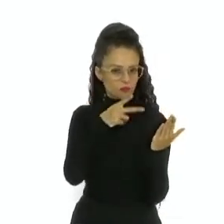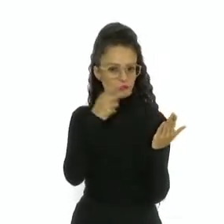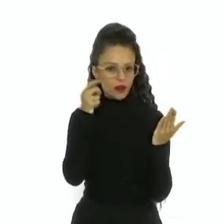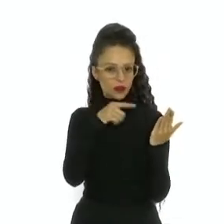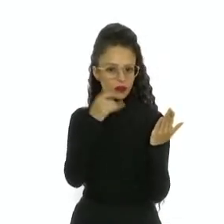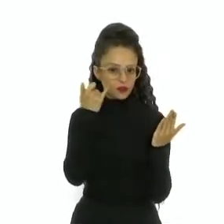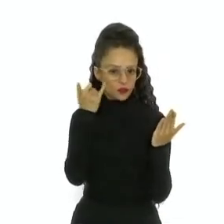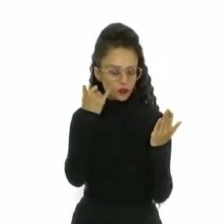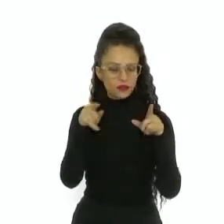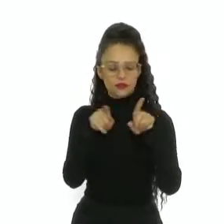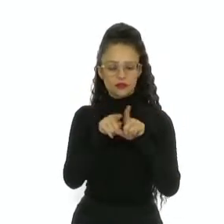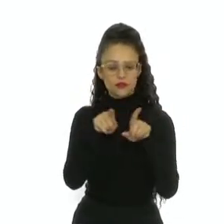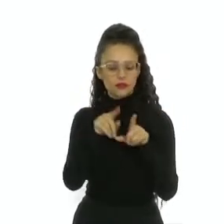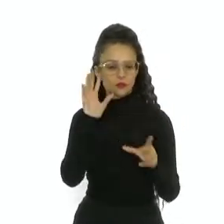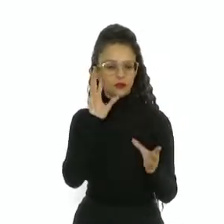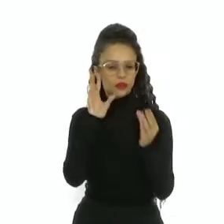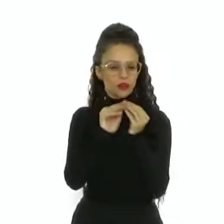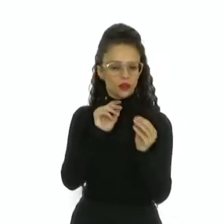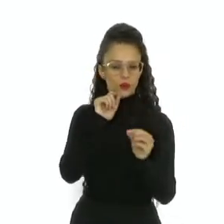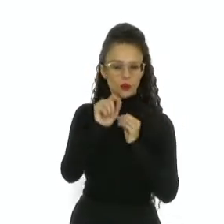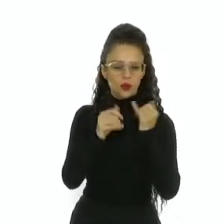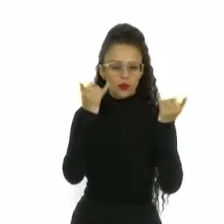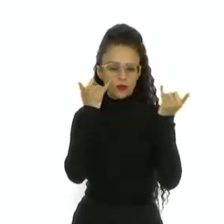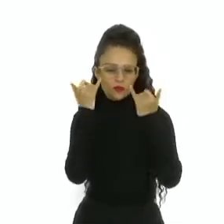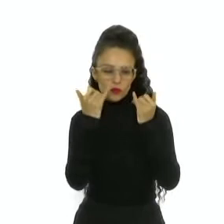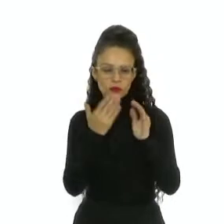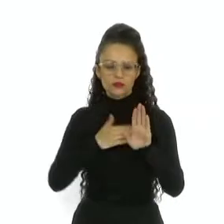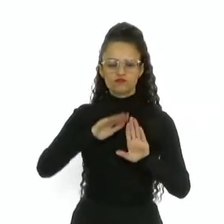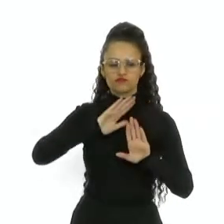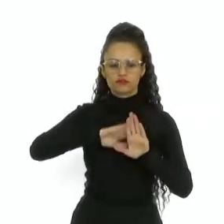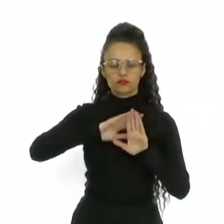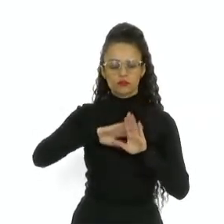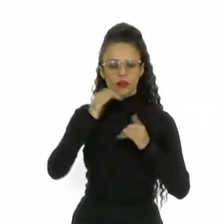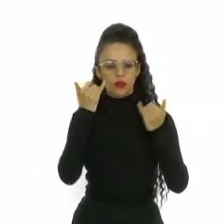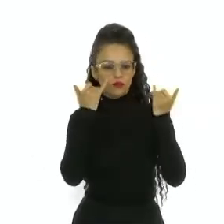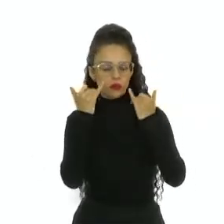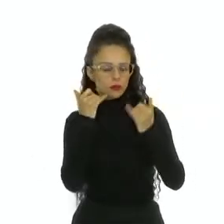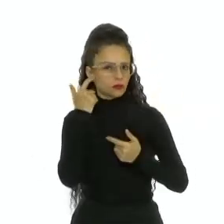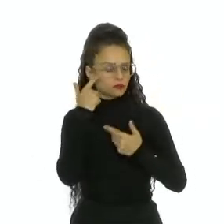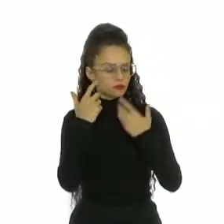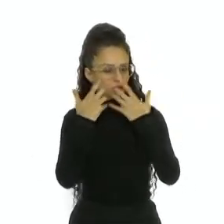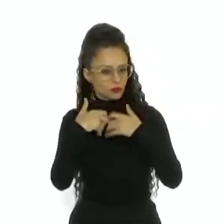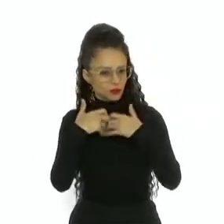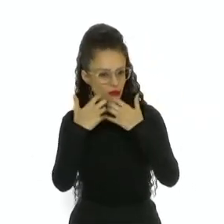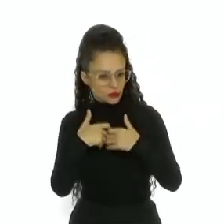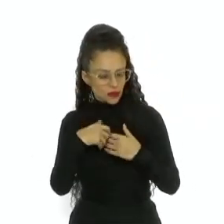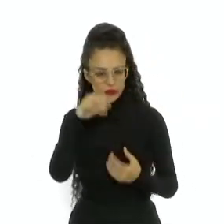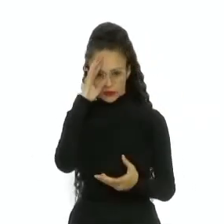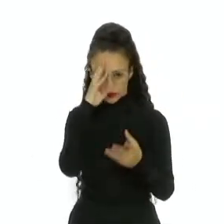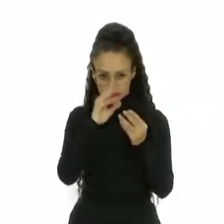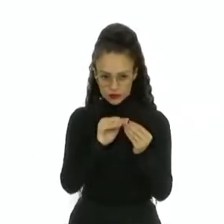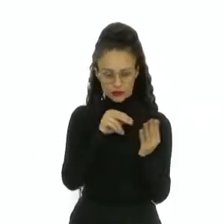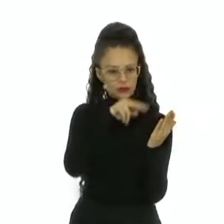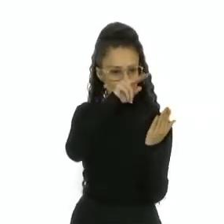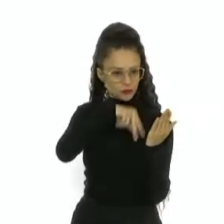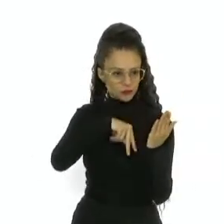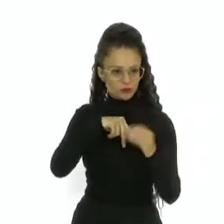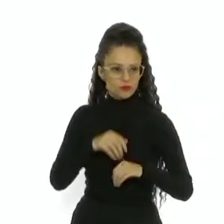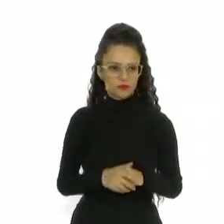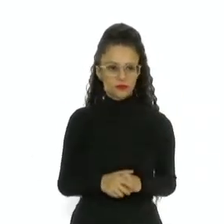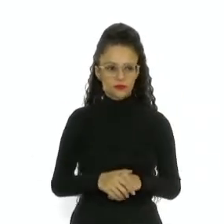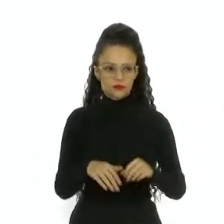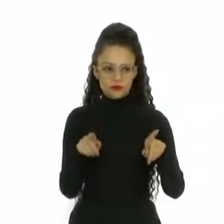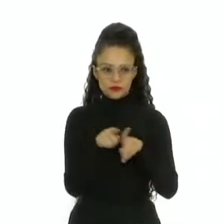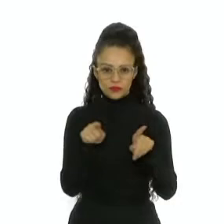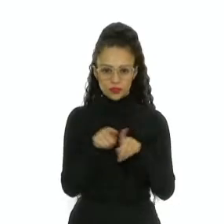também inferir informações implícitas, são aquelas que nós precisamos pensar e interpretar os dados. E, por